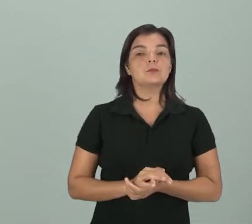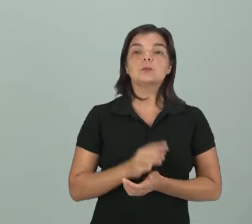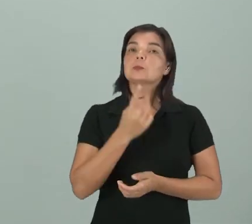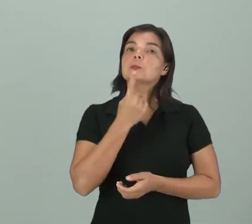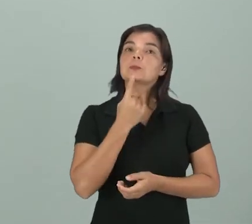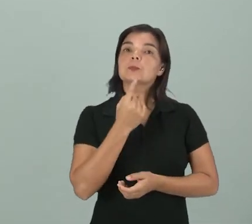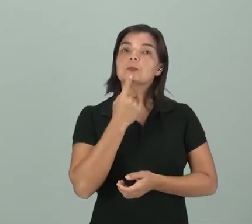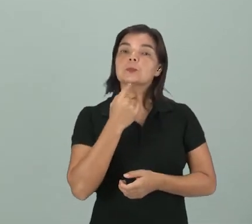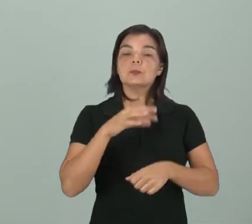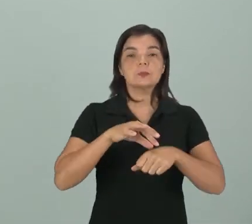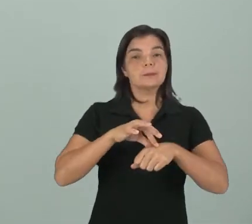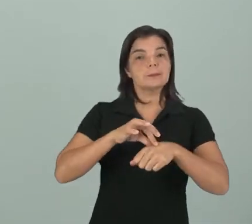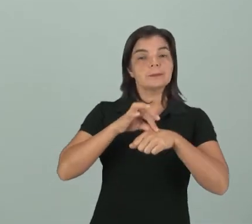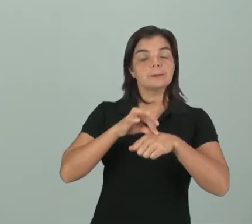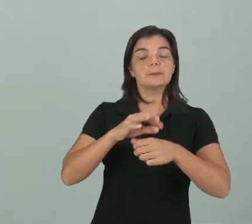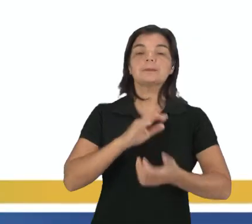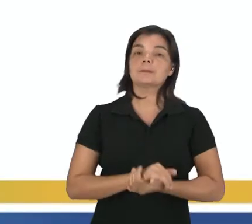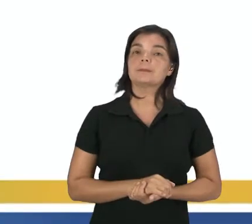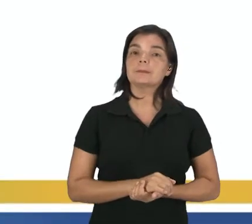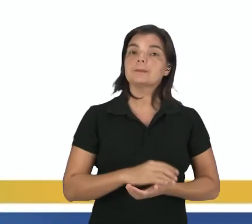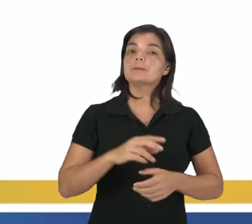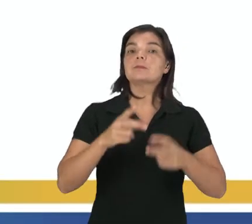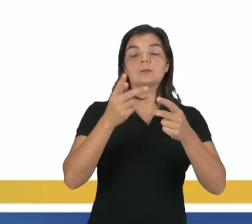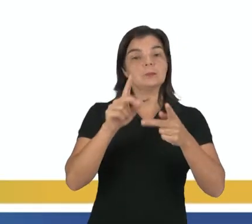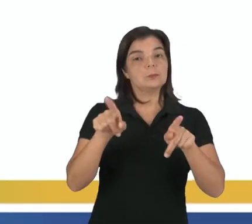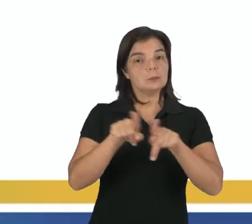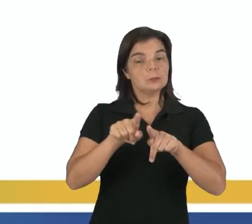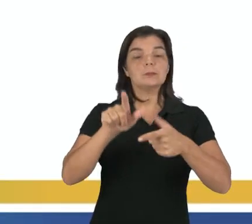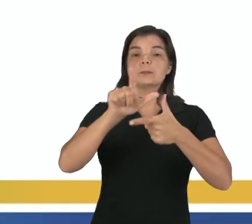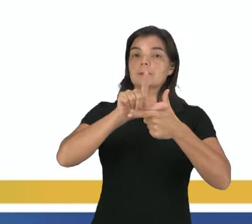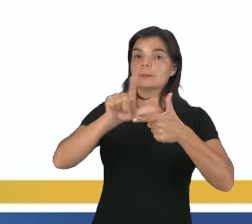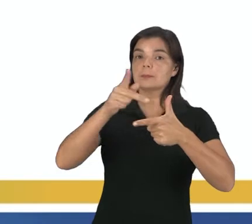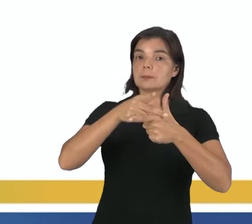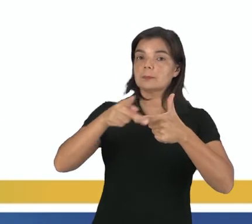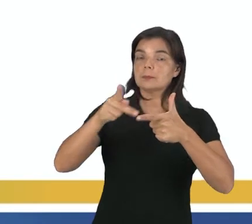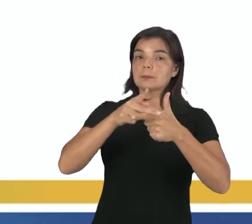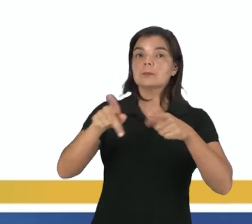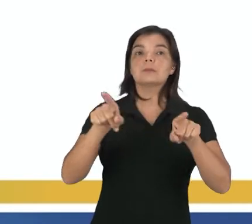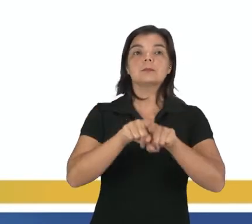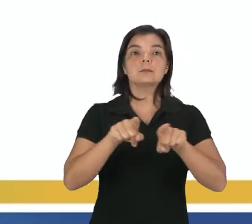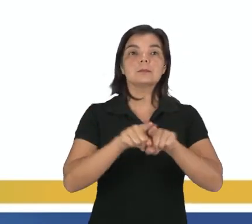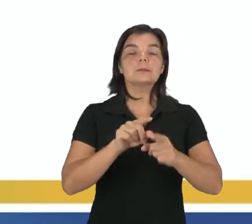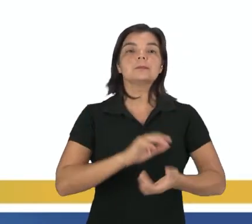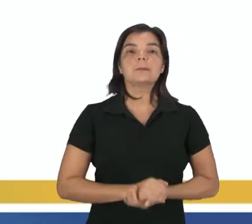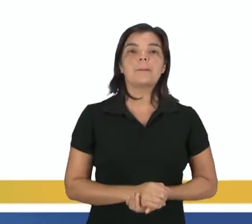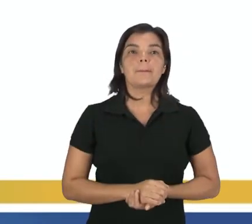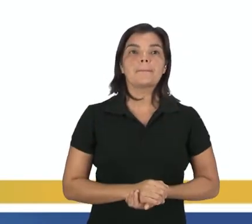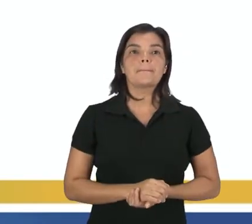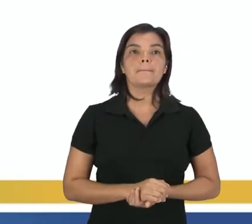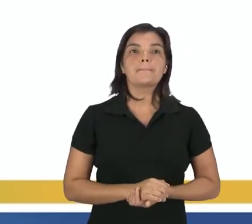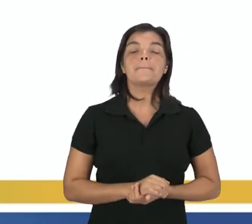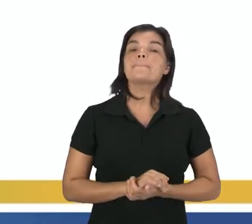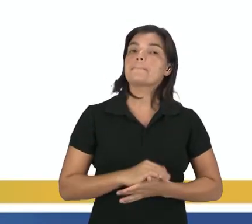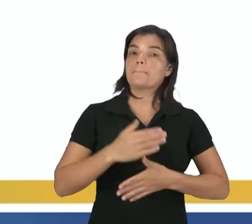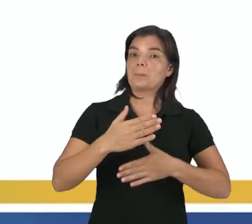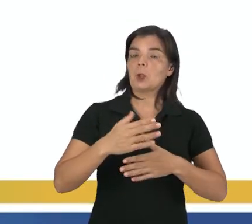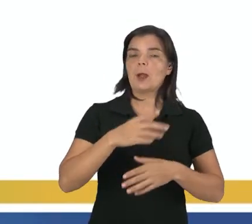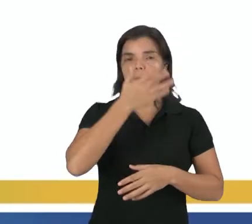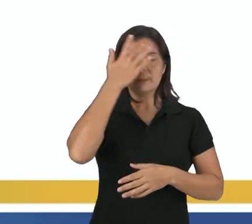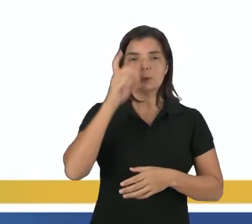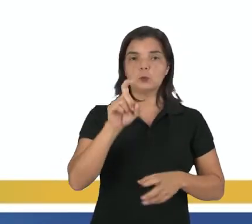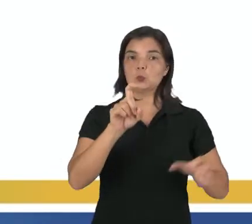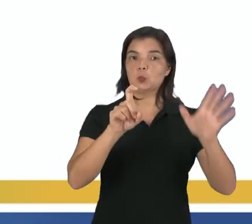sanguinárias carnificinas. Carnificinas plural, sanguinárias plural. Os processos